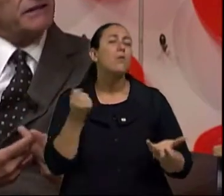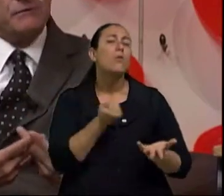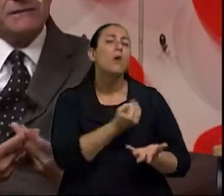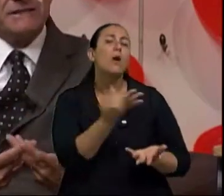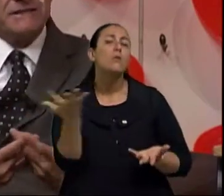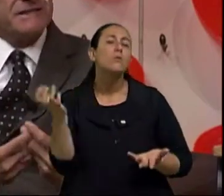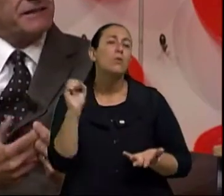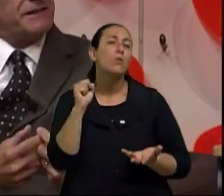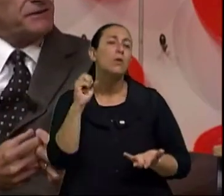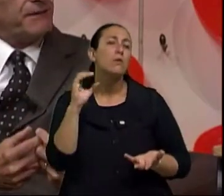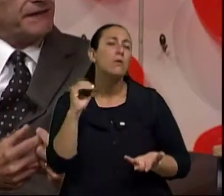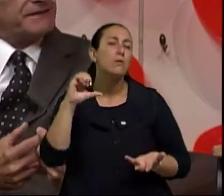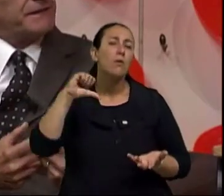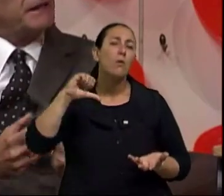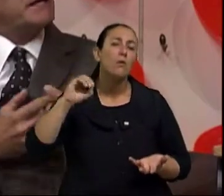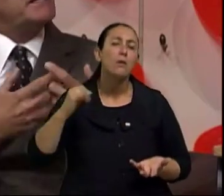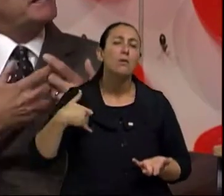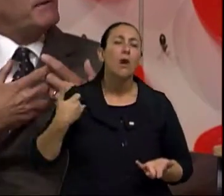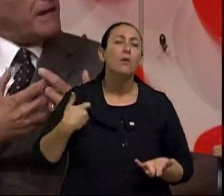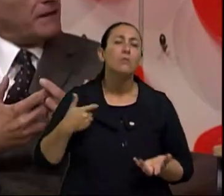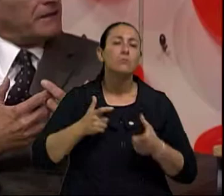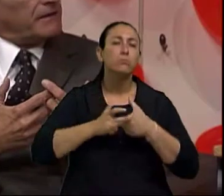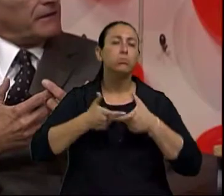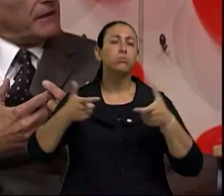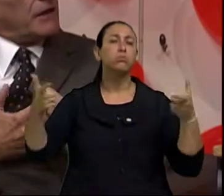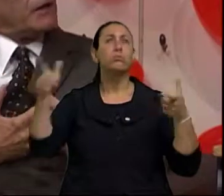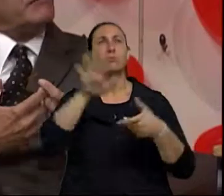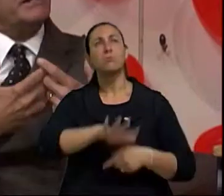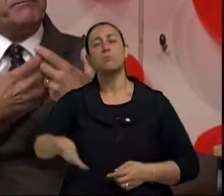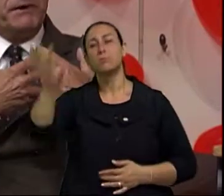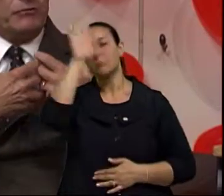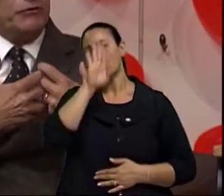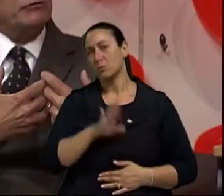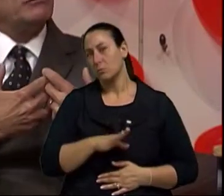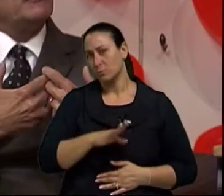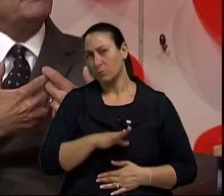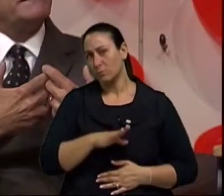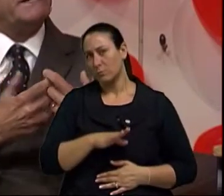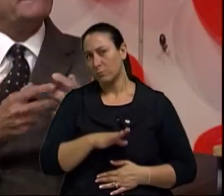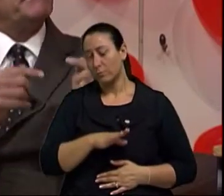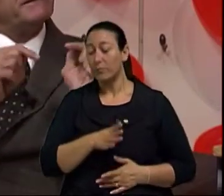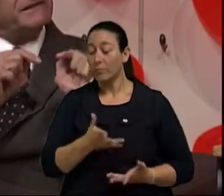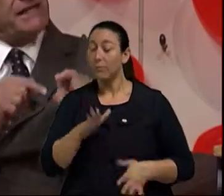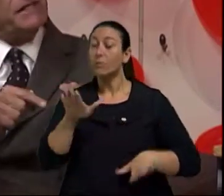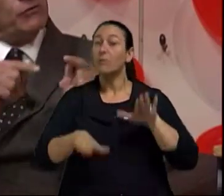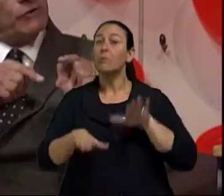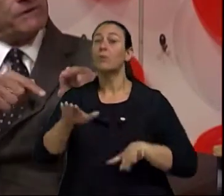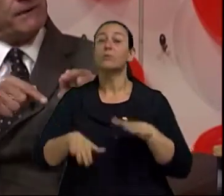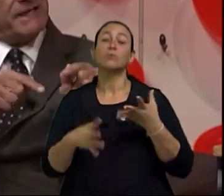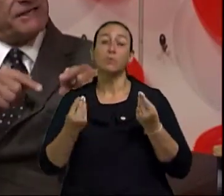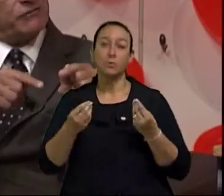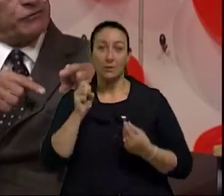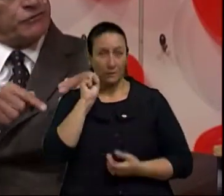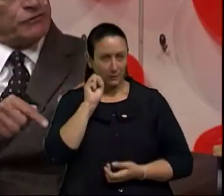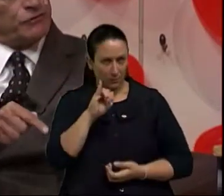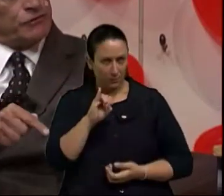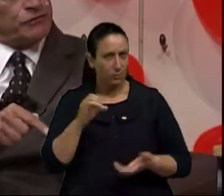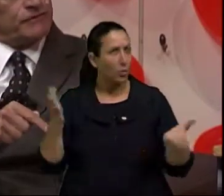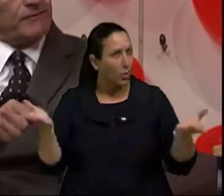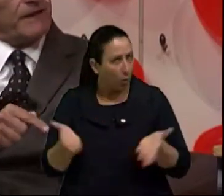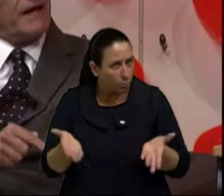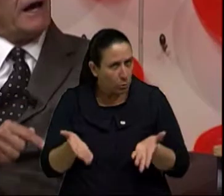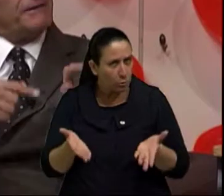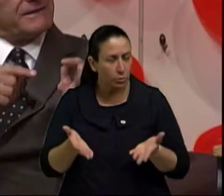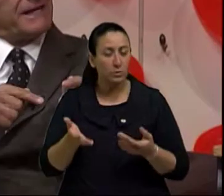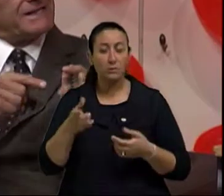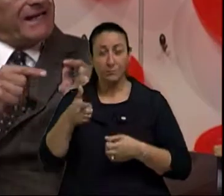trentenários nós teremos nesse estado e nesse país? E bem, claro, vai depender muito do que eu fizer. Se a mensagem é hoje para esse futuro